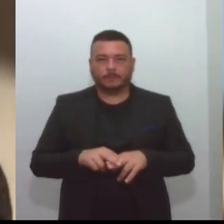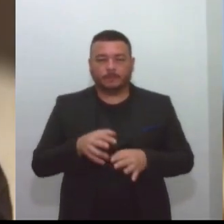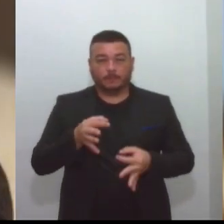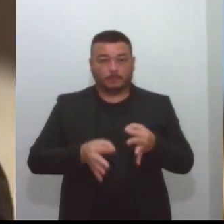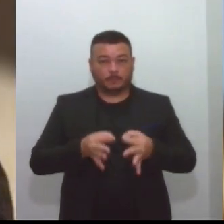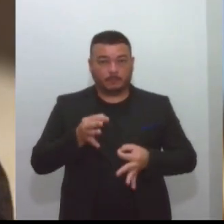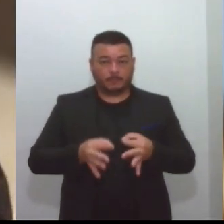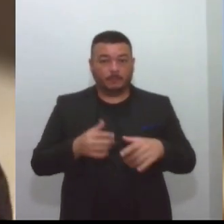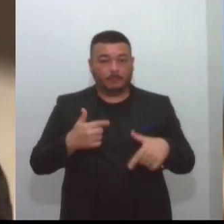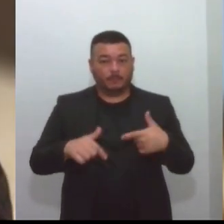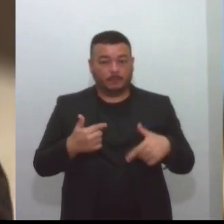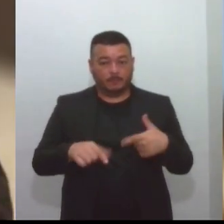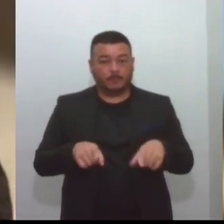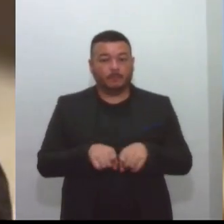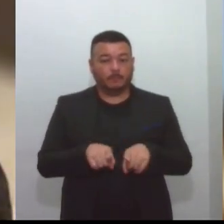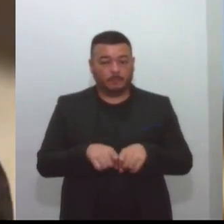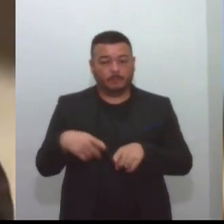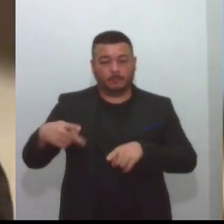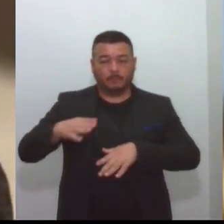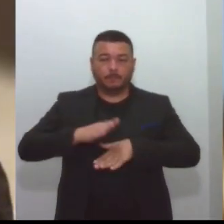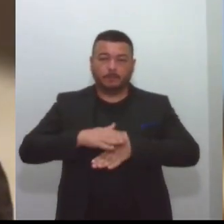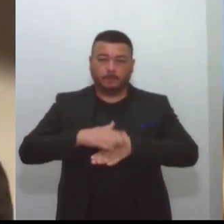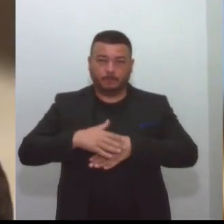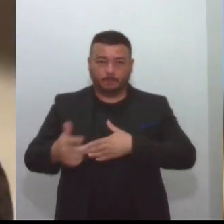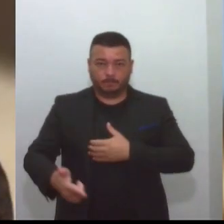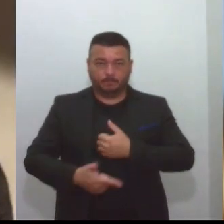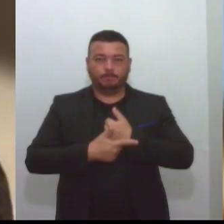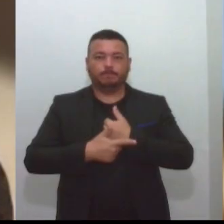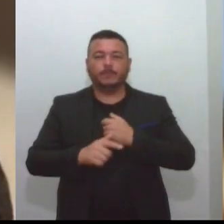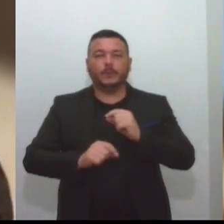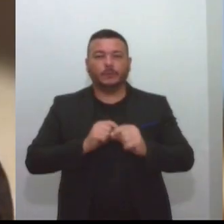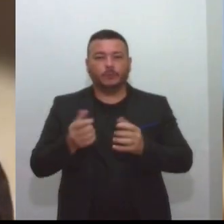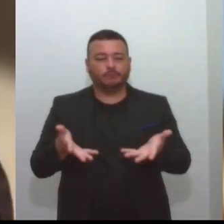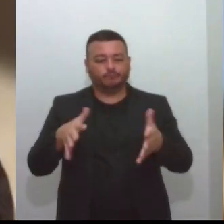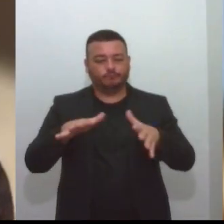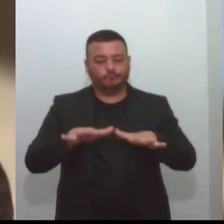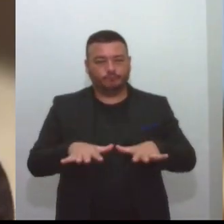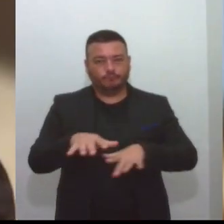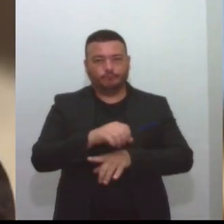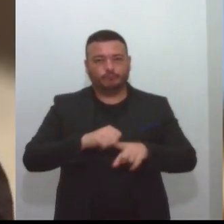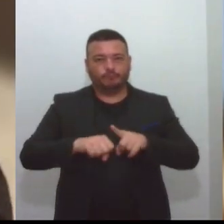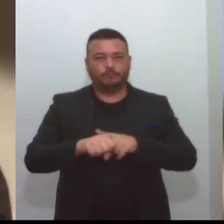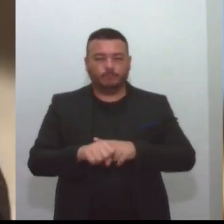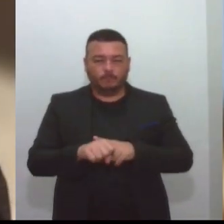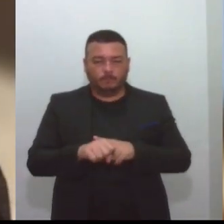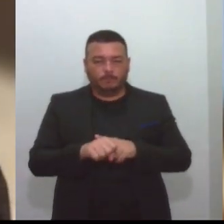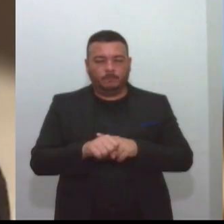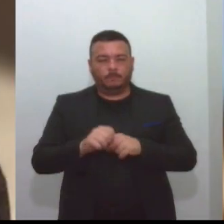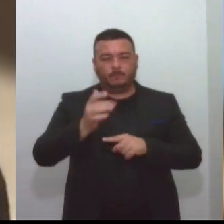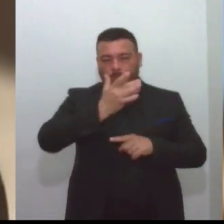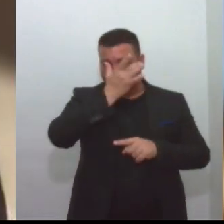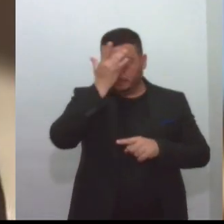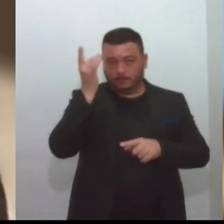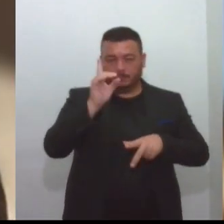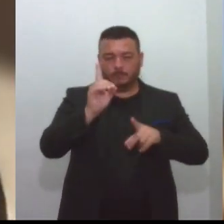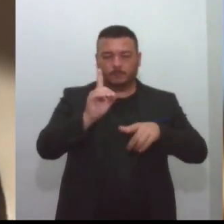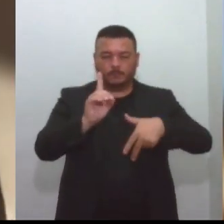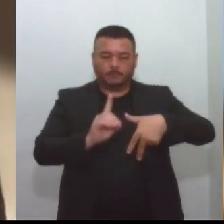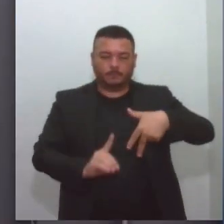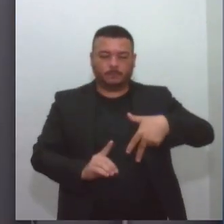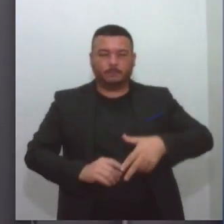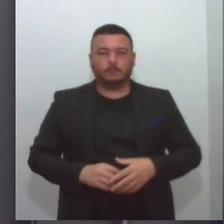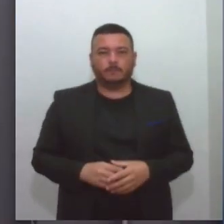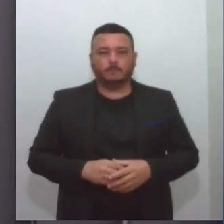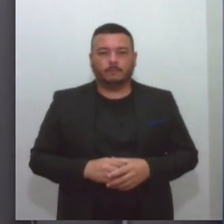também faz o seu papel de inclusão na sociedade das pessoas com deficiência. Doutor